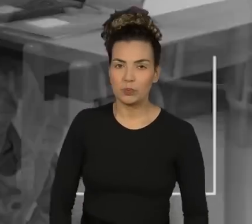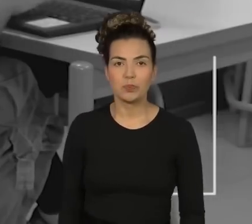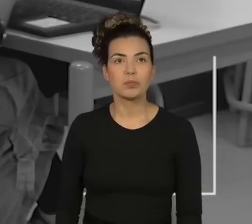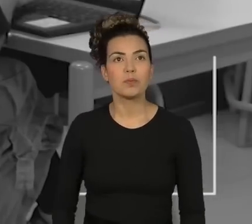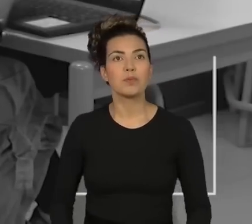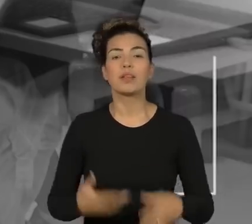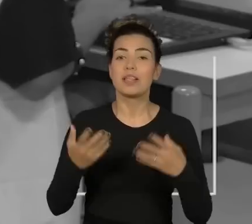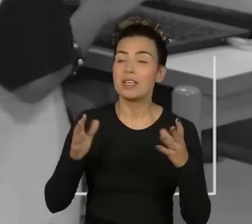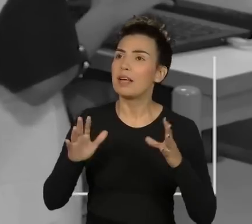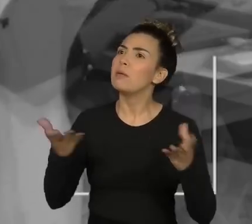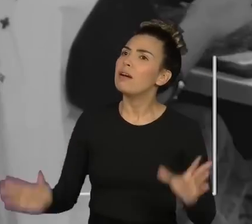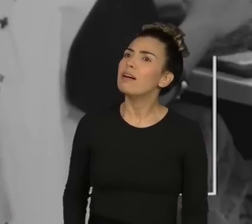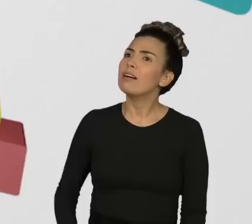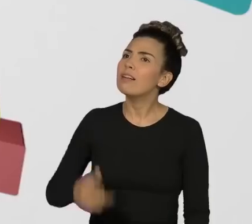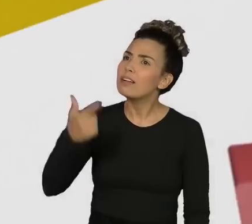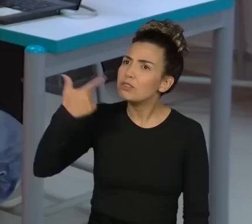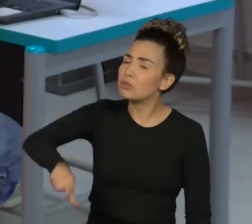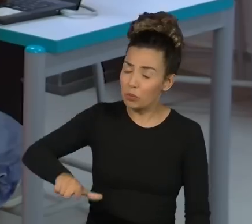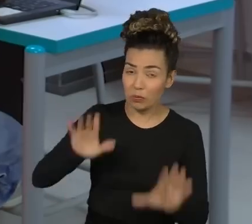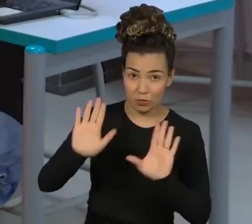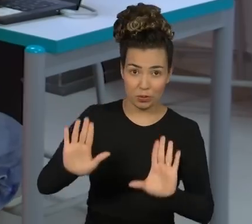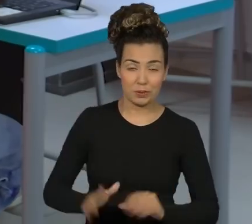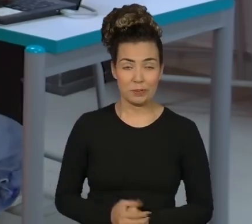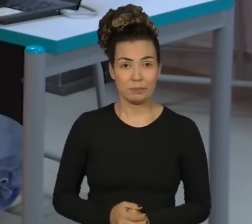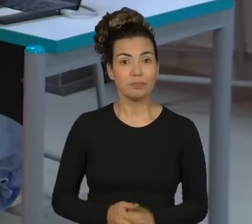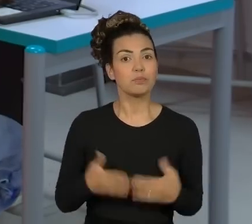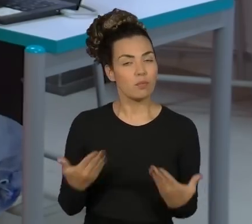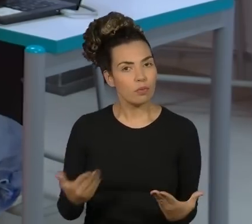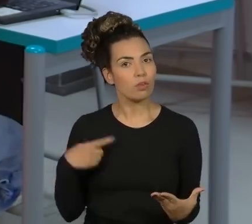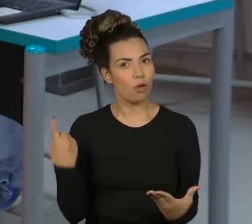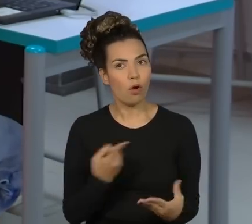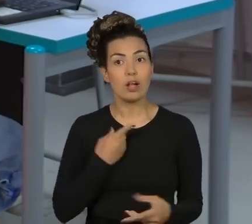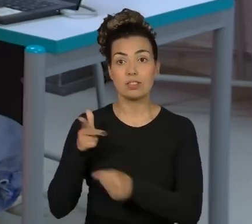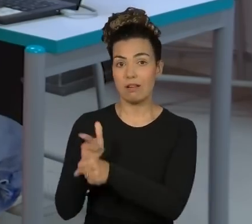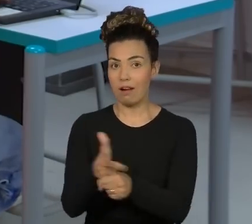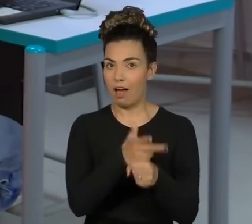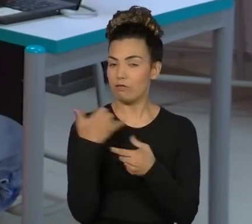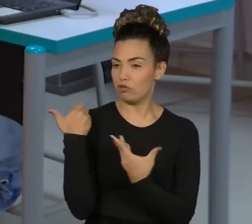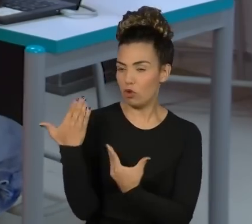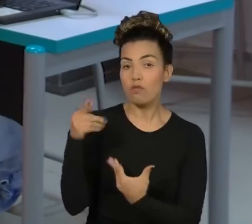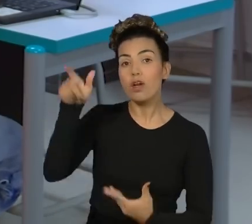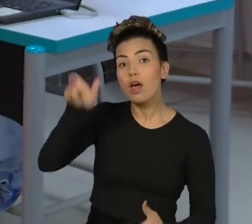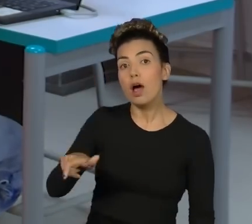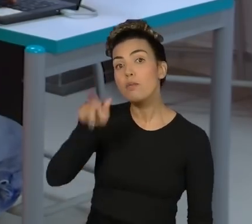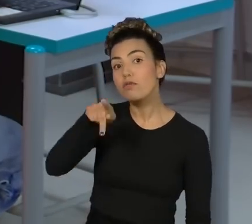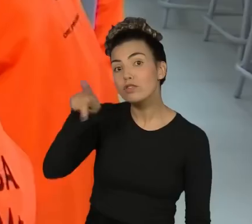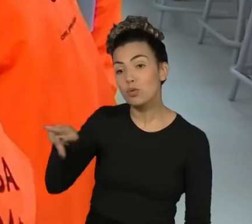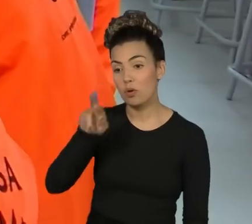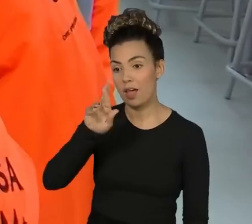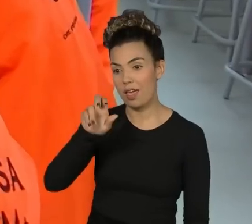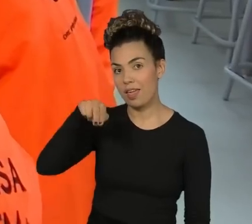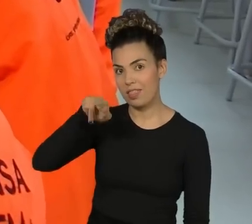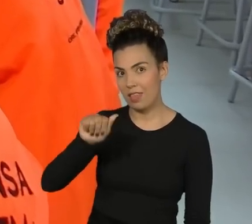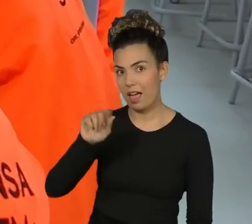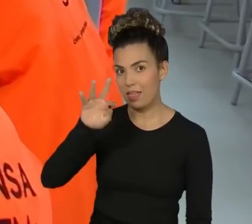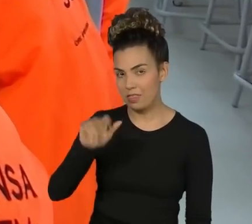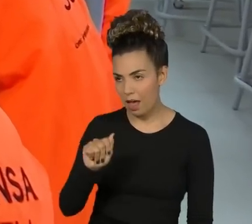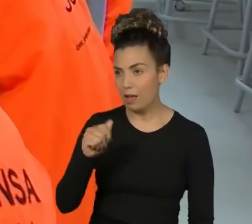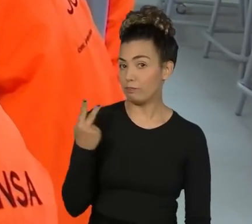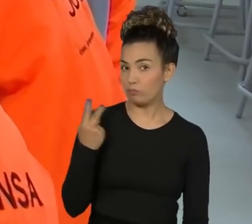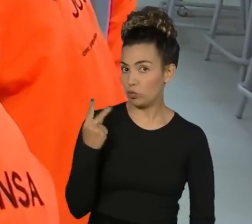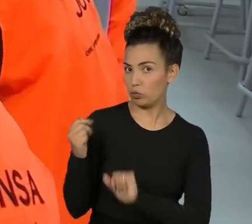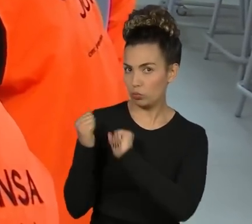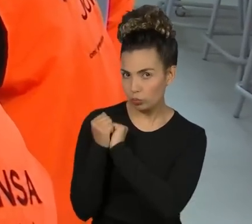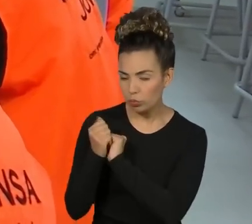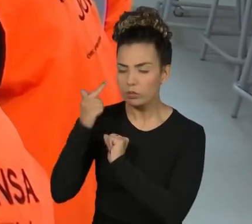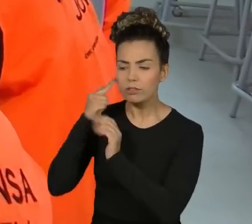Tá difícil, né? Nós da Imprensa Jovem, junto com a professora Renata de Educação Digital, resolvemos fazer uma pesquisa